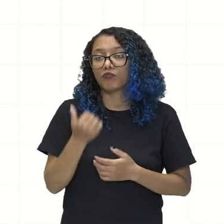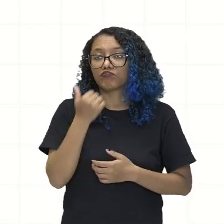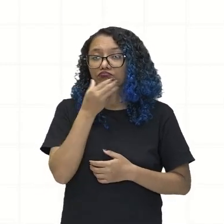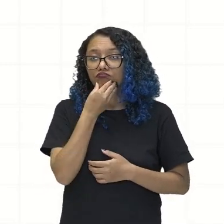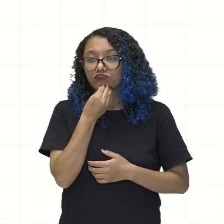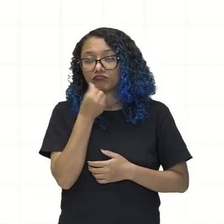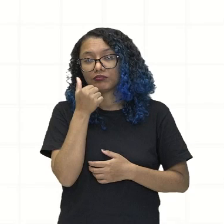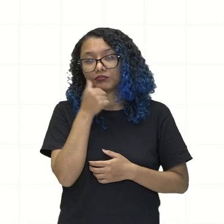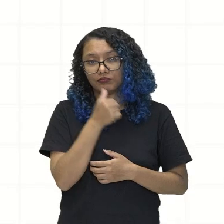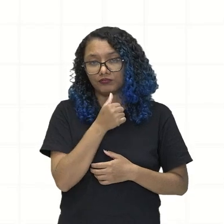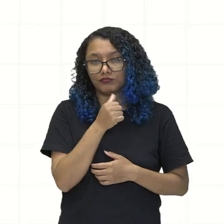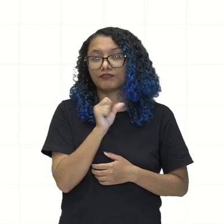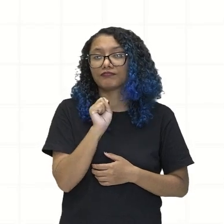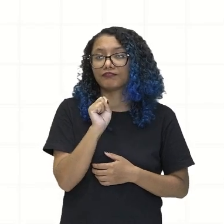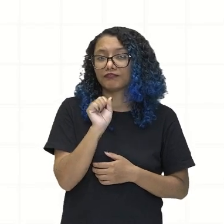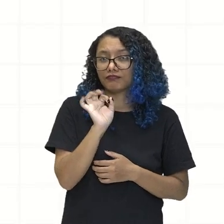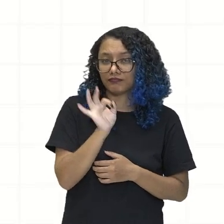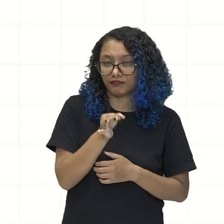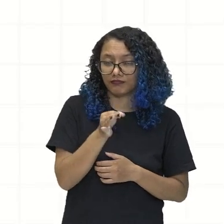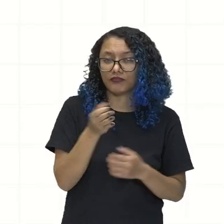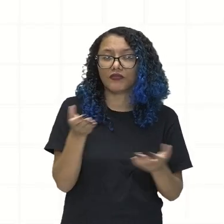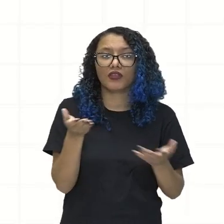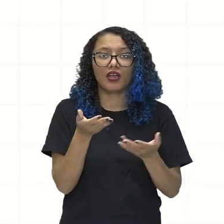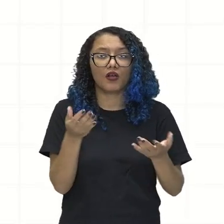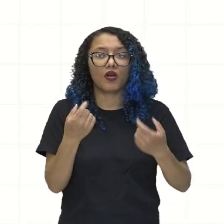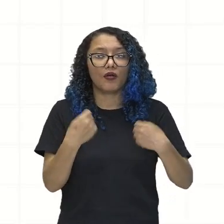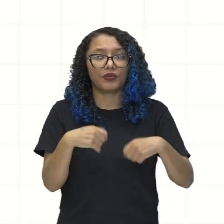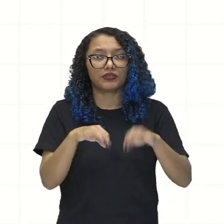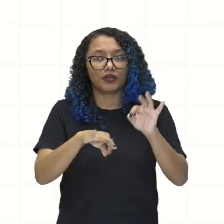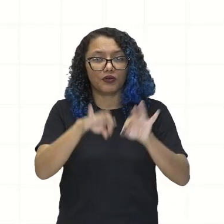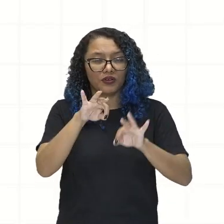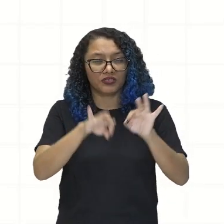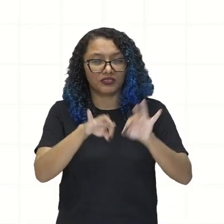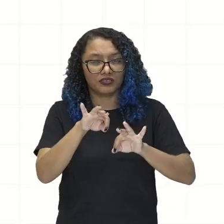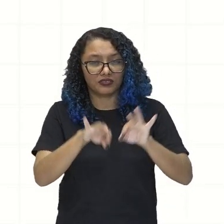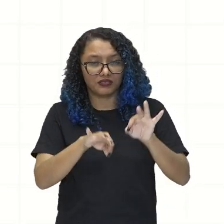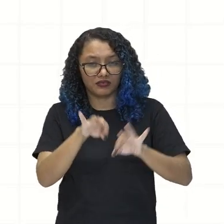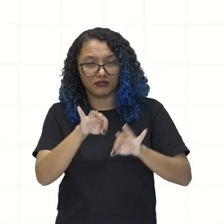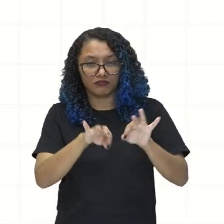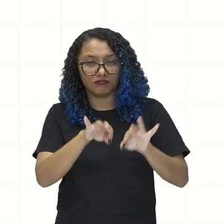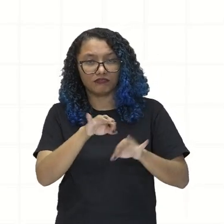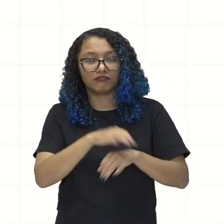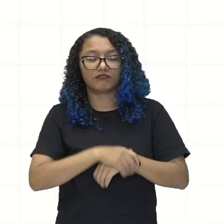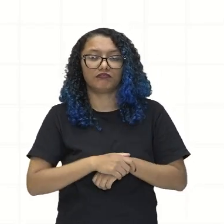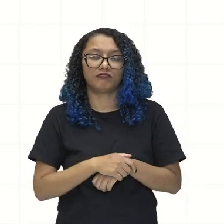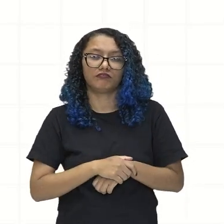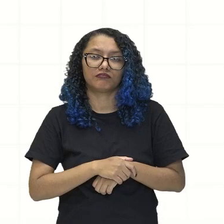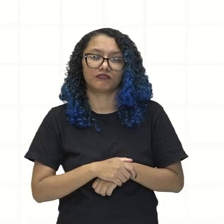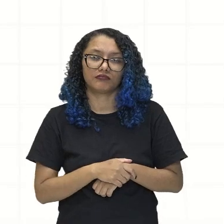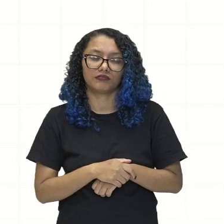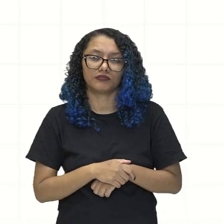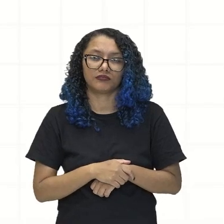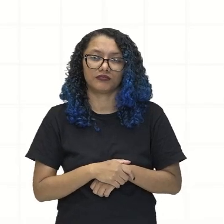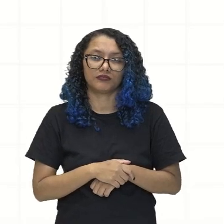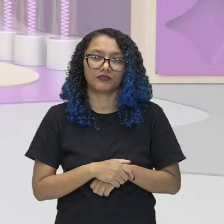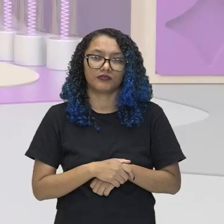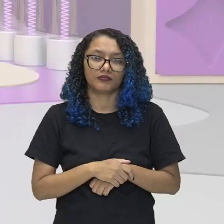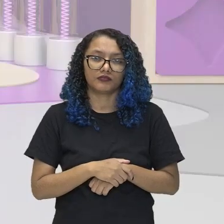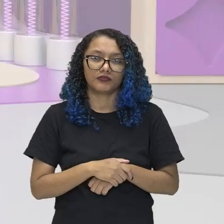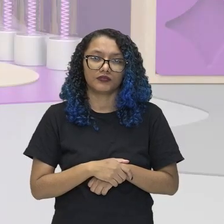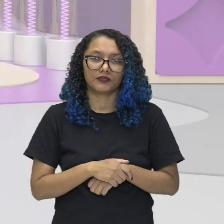vou montar a minha situação. A minha situação, ela diz o seguinte, olha